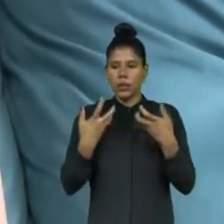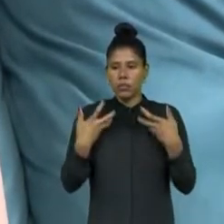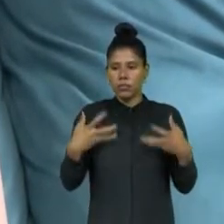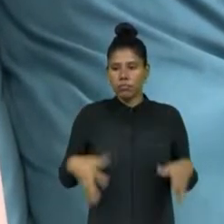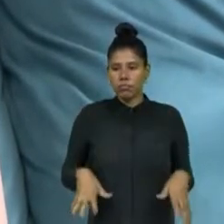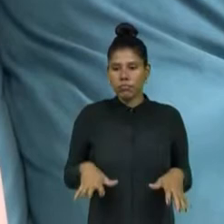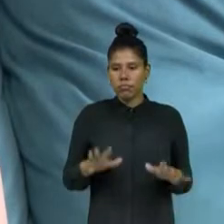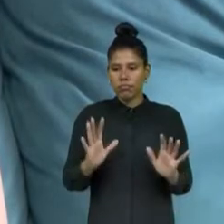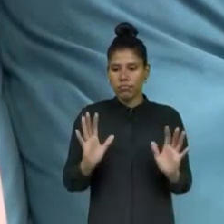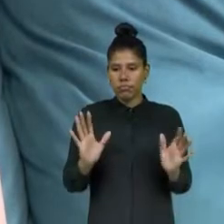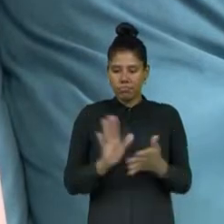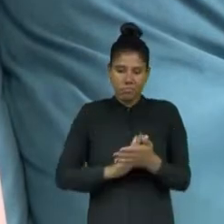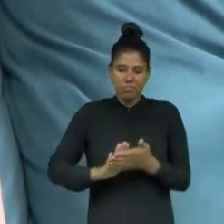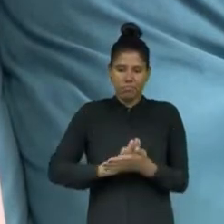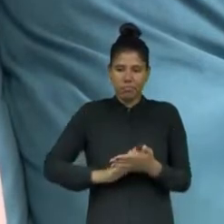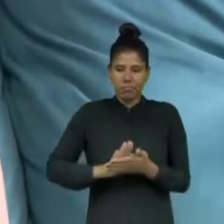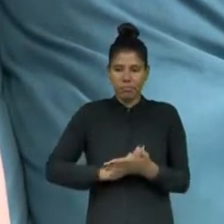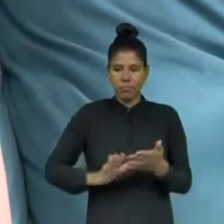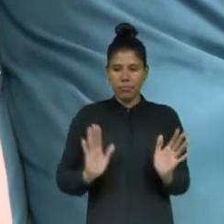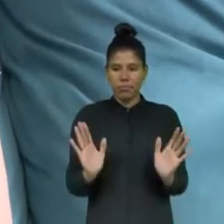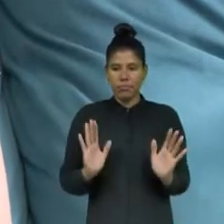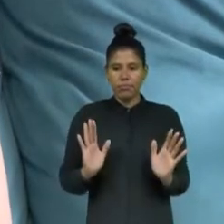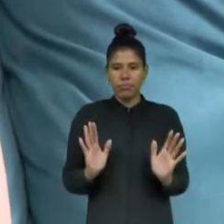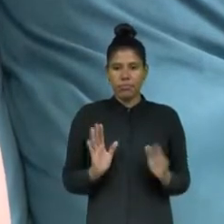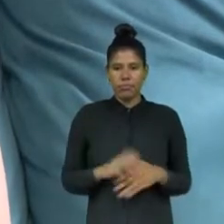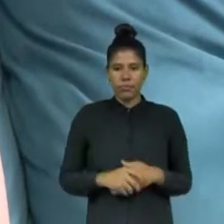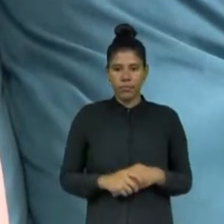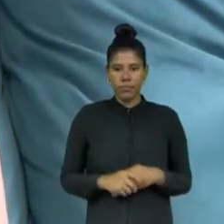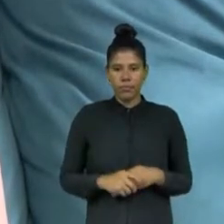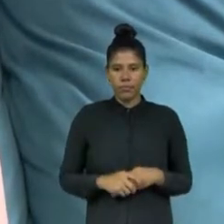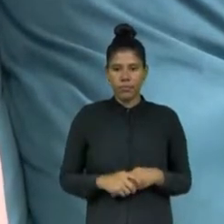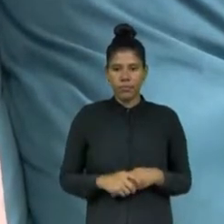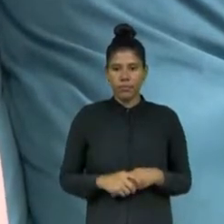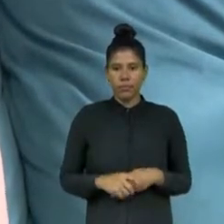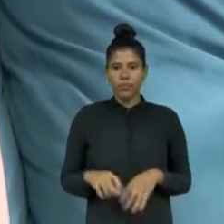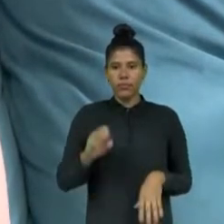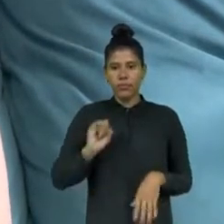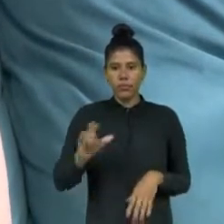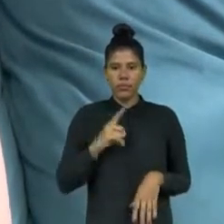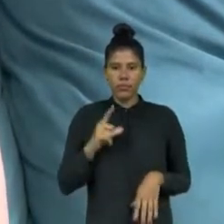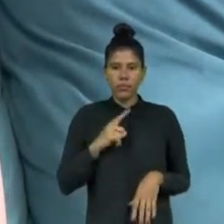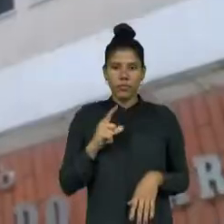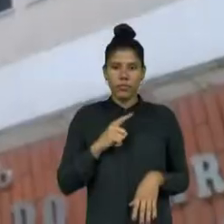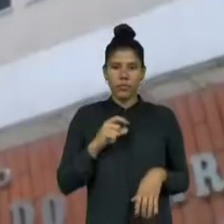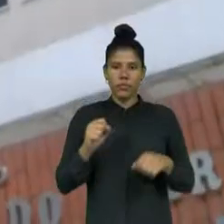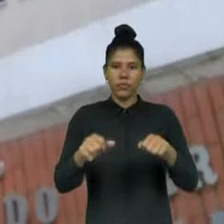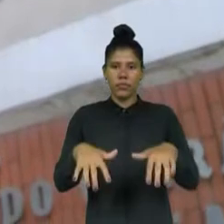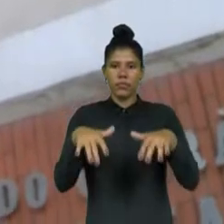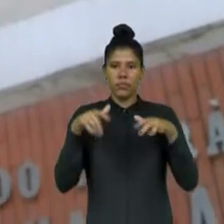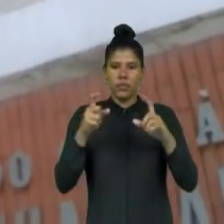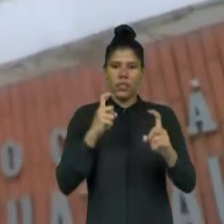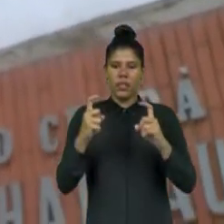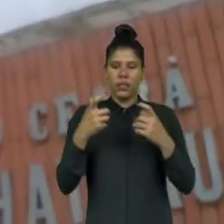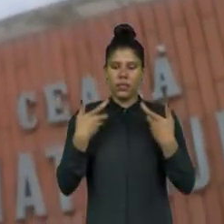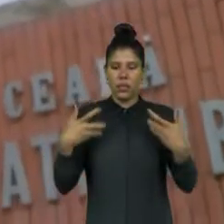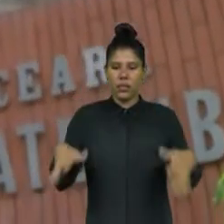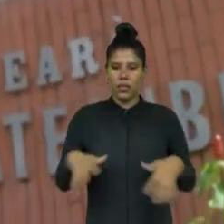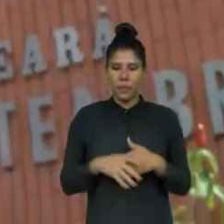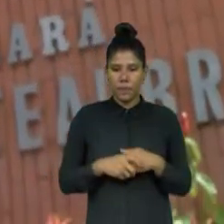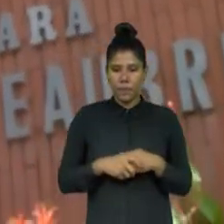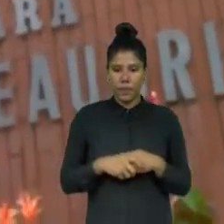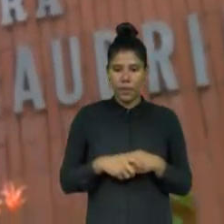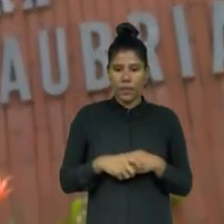ter que, muitas vezes, se fosse a ter audiência e tal, ficar cara a cara com ele. A maternidade escola